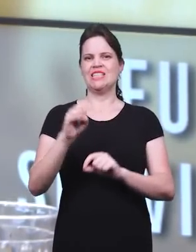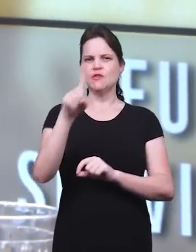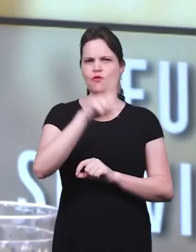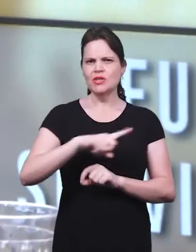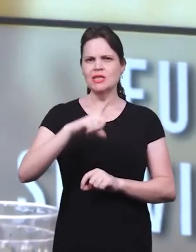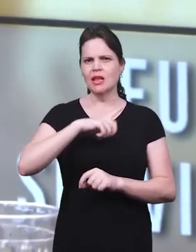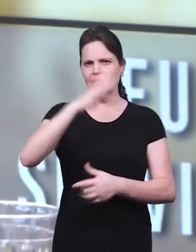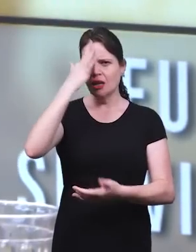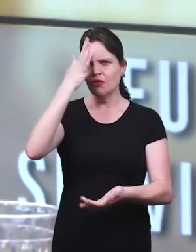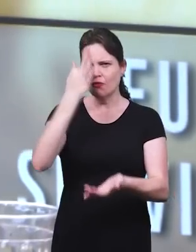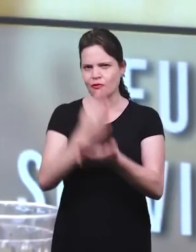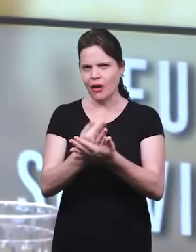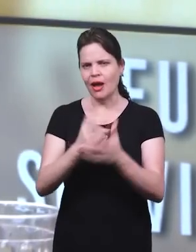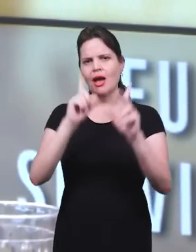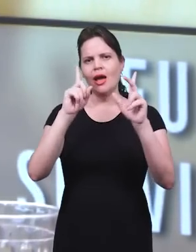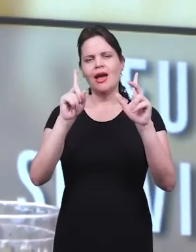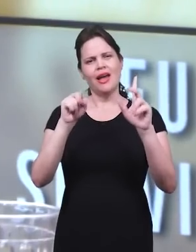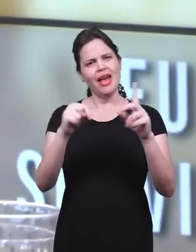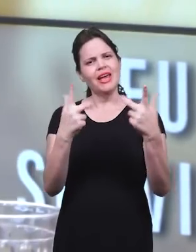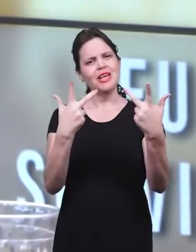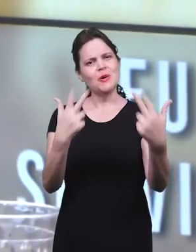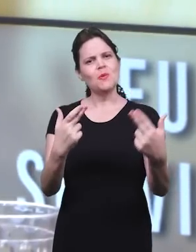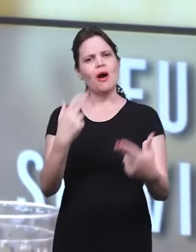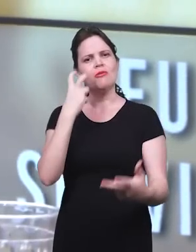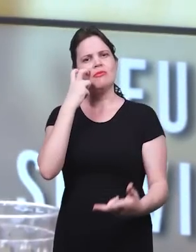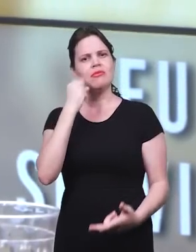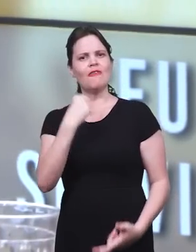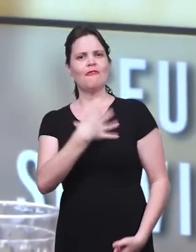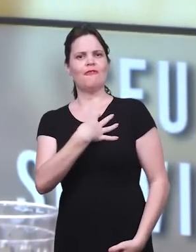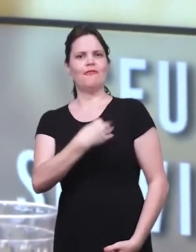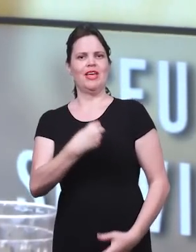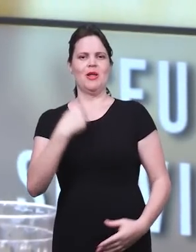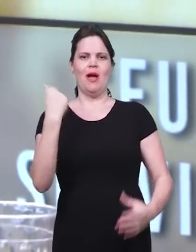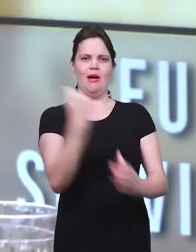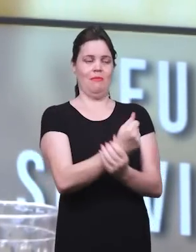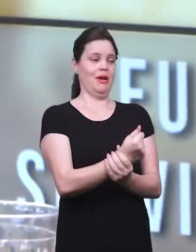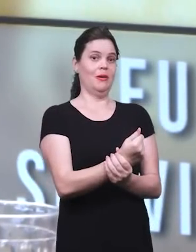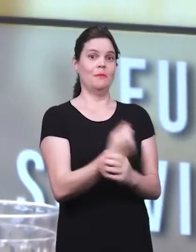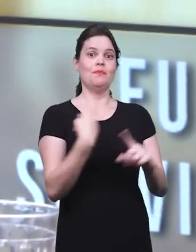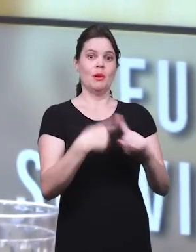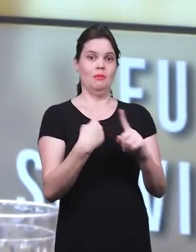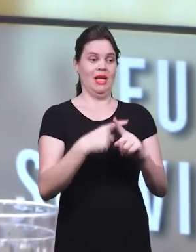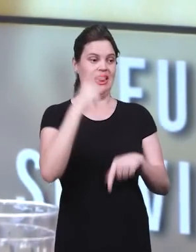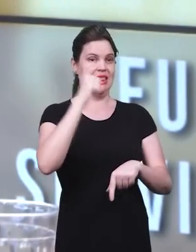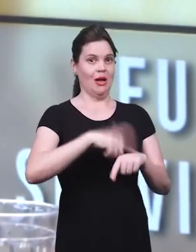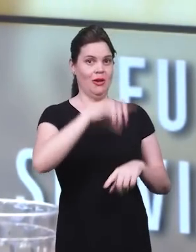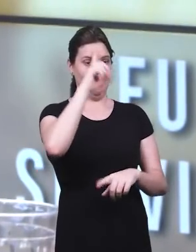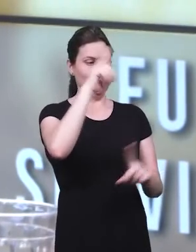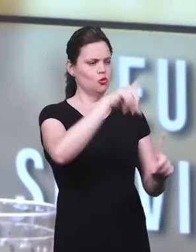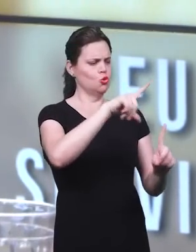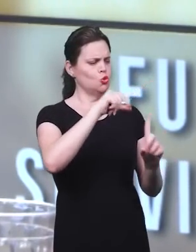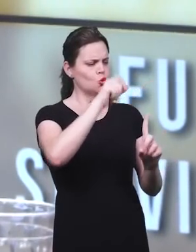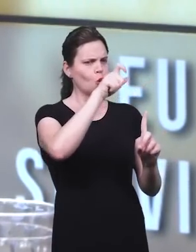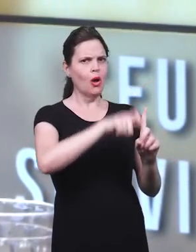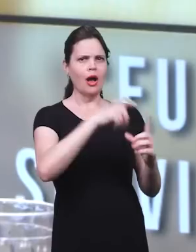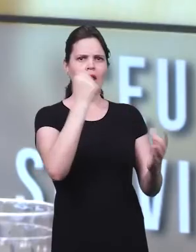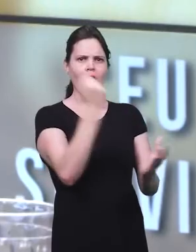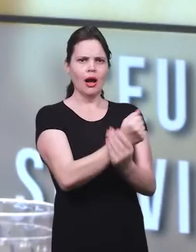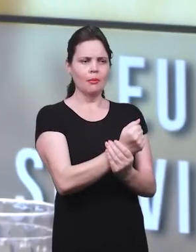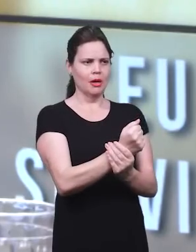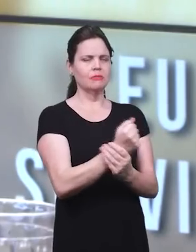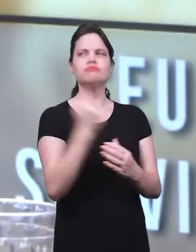Abraão. Abraão, quando o Senhor se revelou a ele, ele creu. Ele creu e ele começou